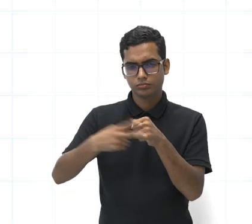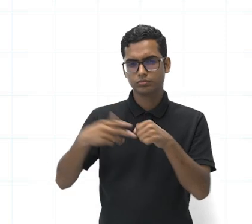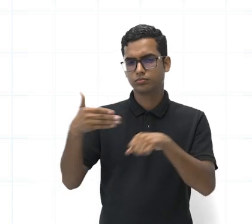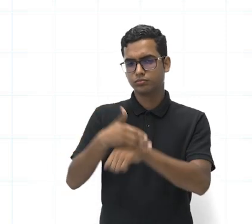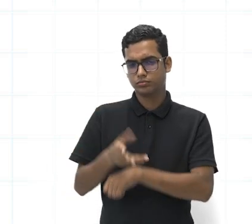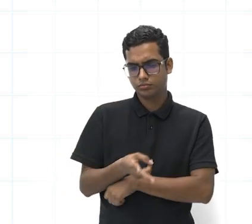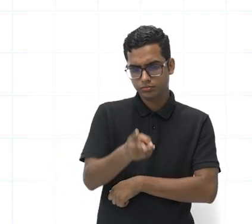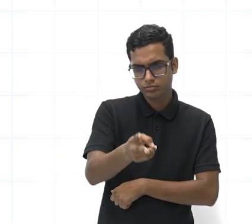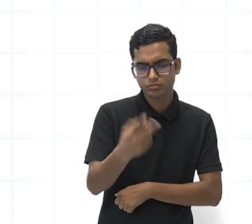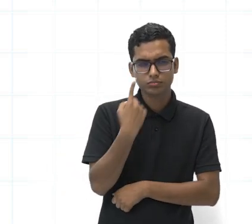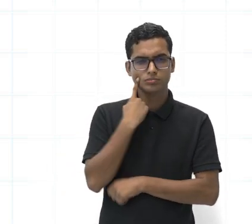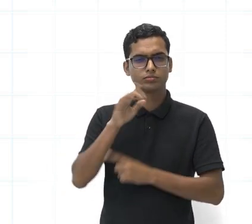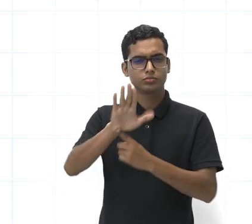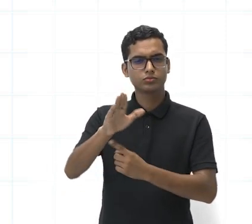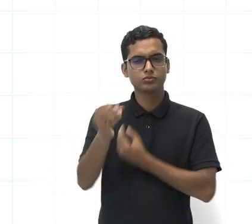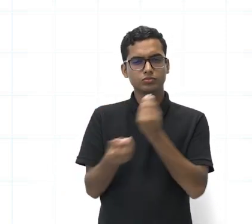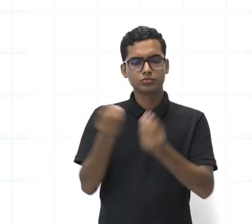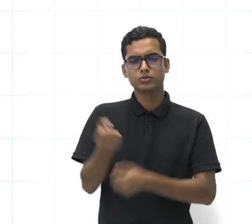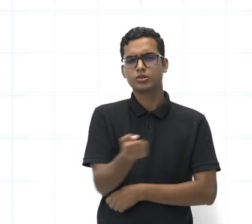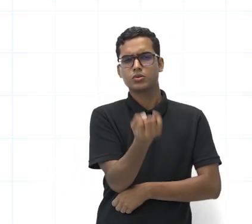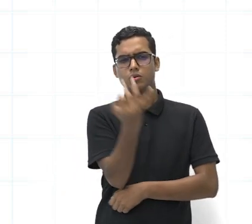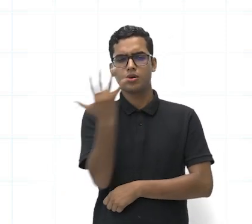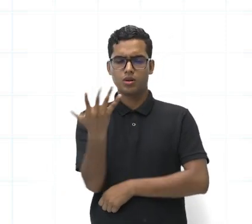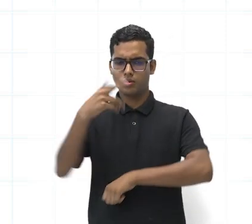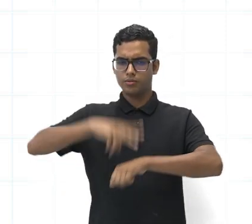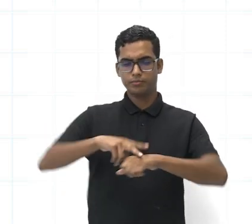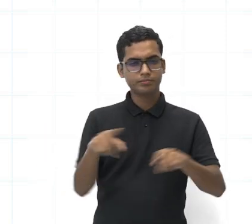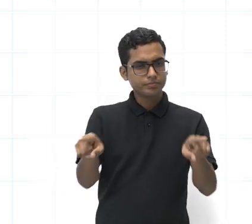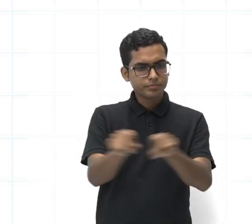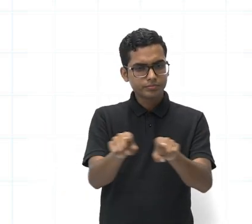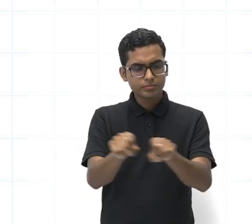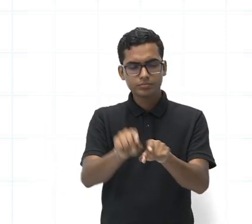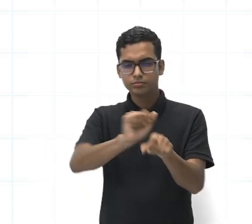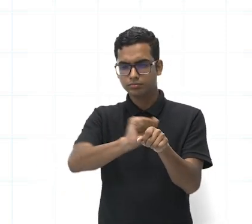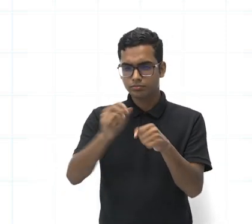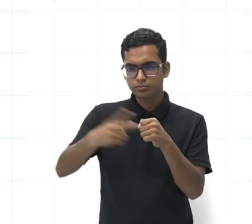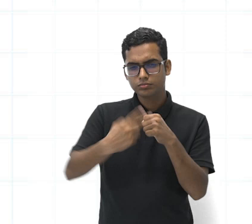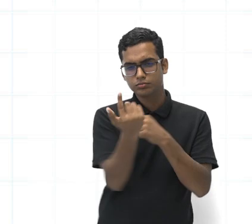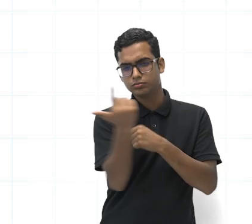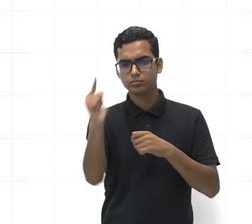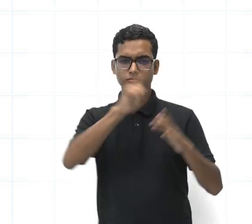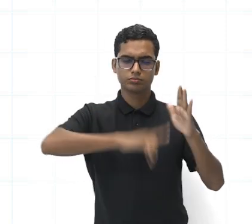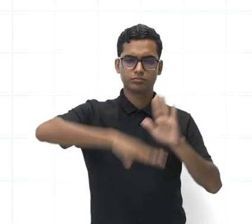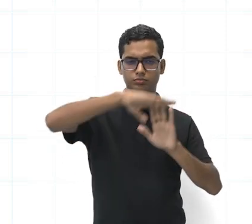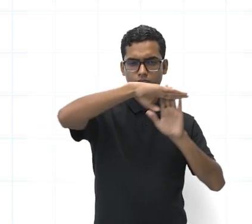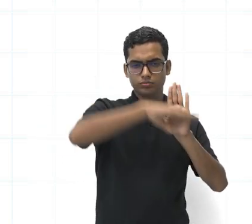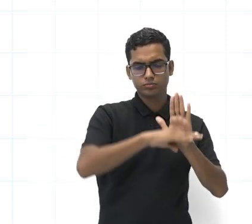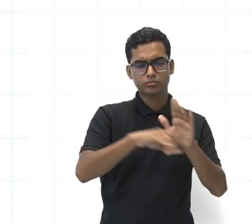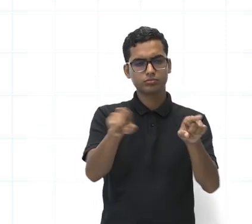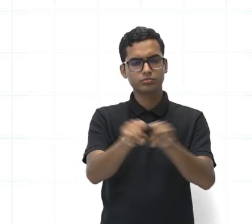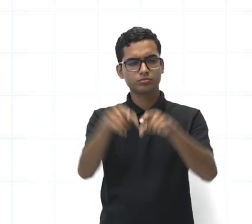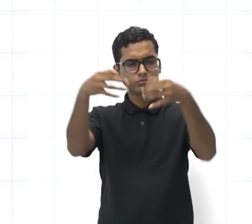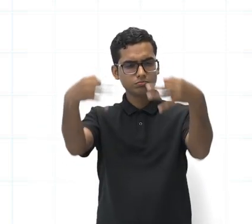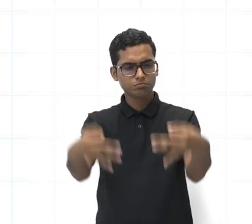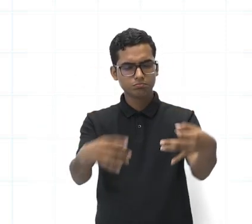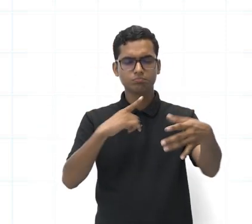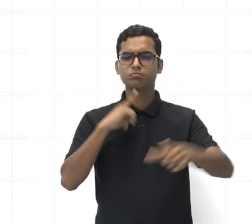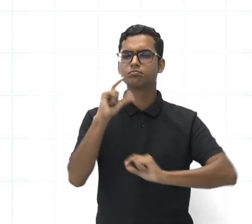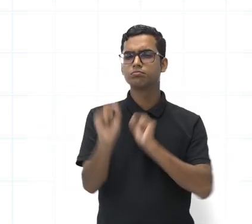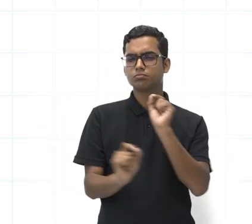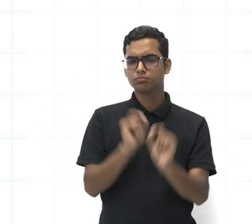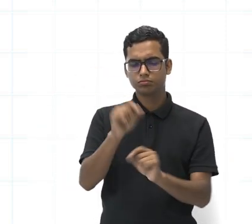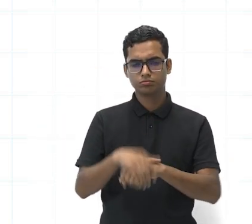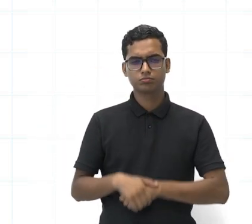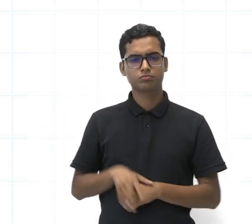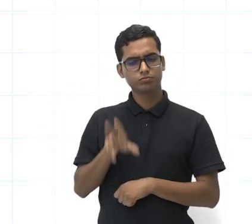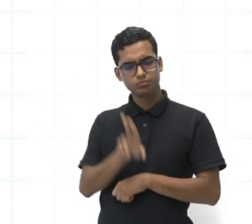para indicar a frequência, tá? Já os advérbios com outras classificações, eles vão ter justamente